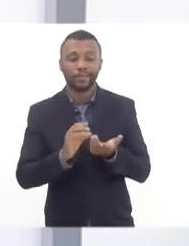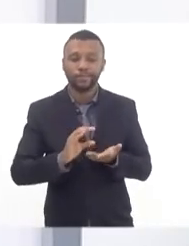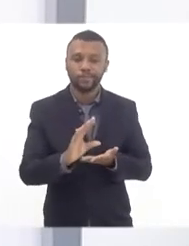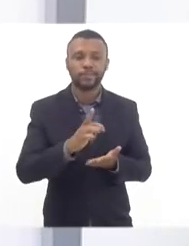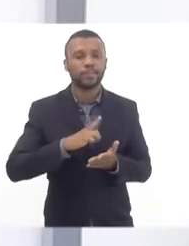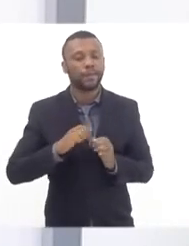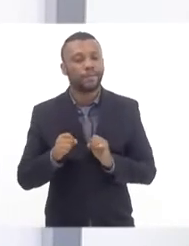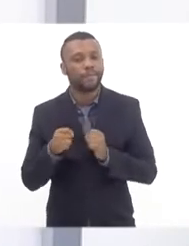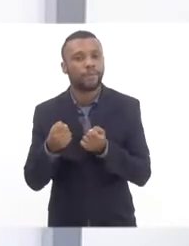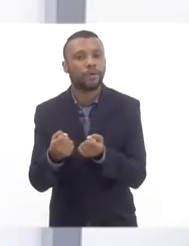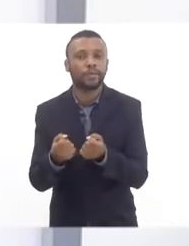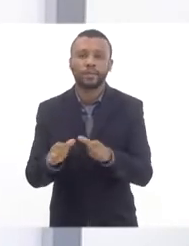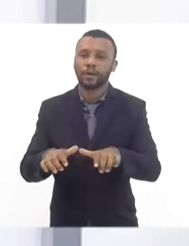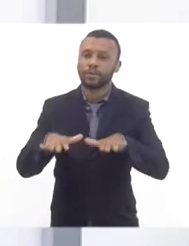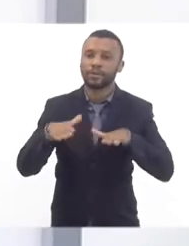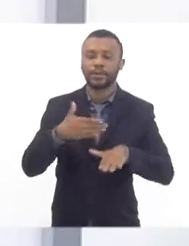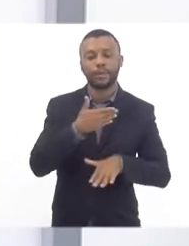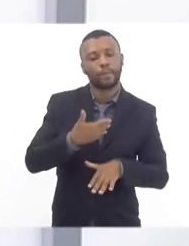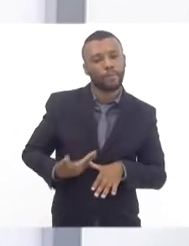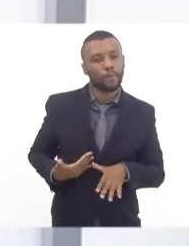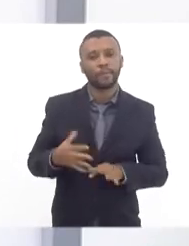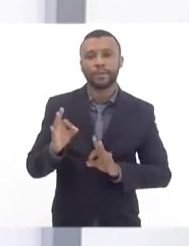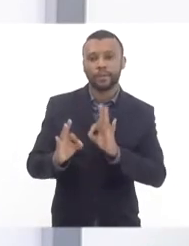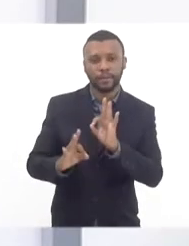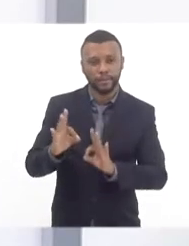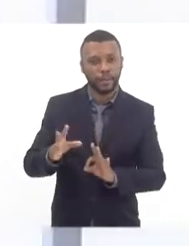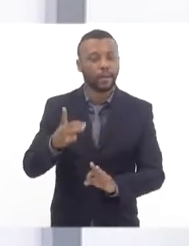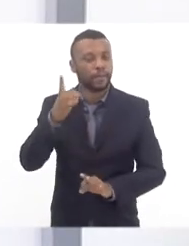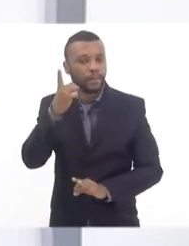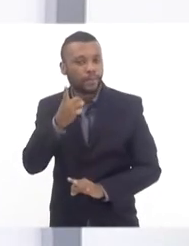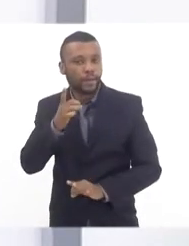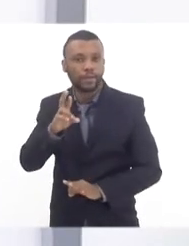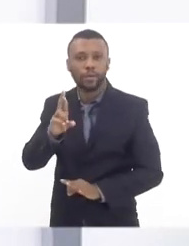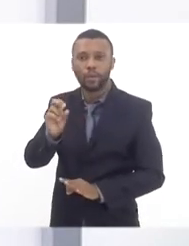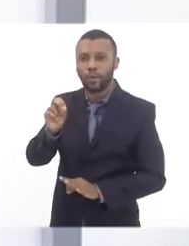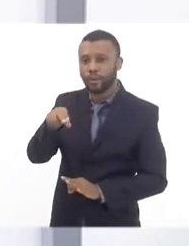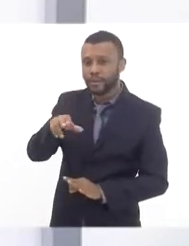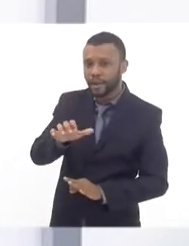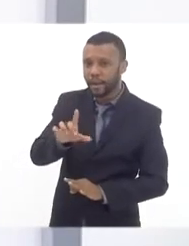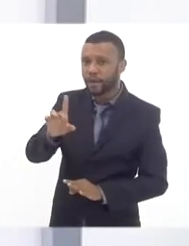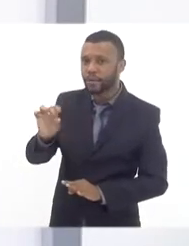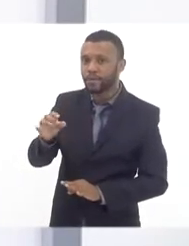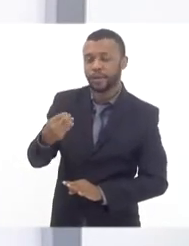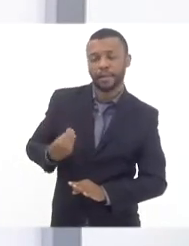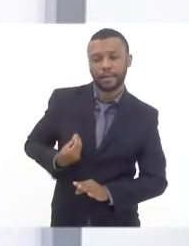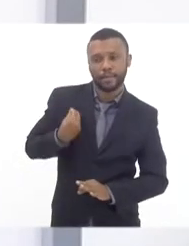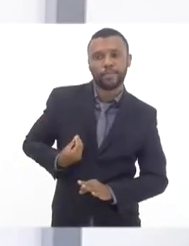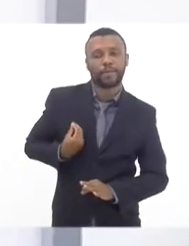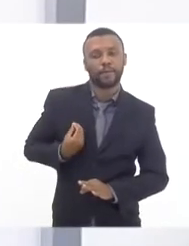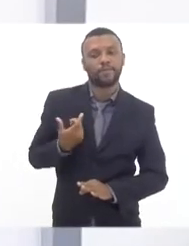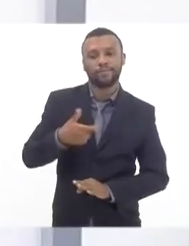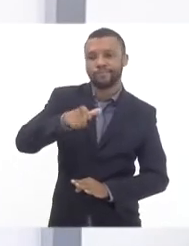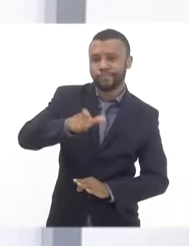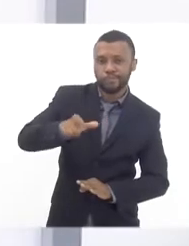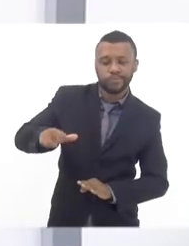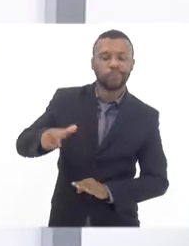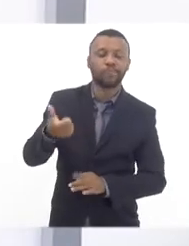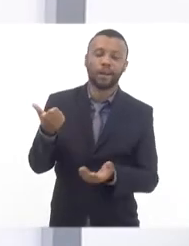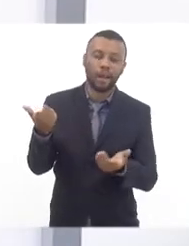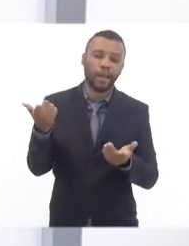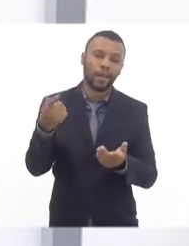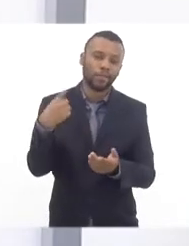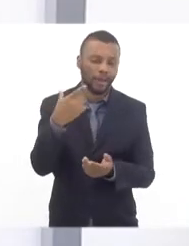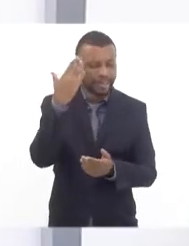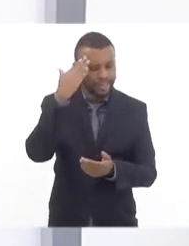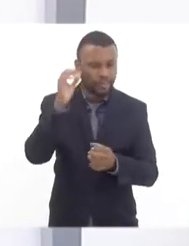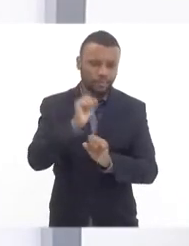audiência, a audiência pública sendo realizada pelo deputado Ronaldo e todos os outros presentes, não há mais dúvida de que o Parque Estadual Fazenda Columbanda,